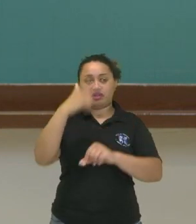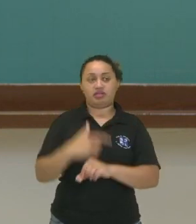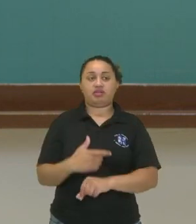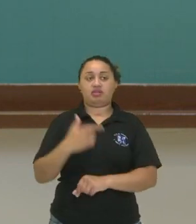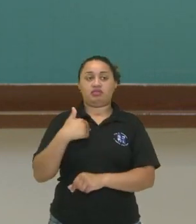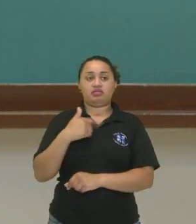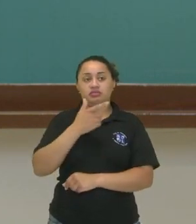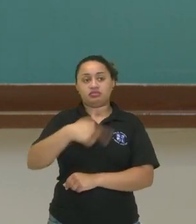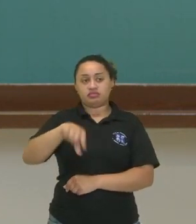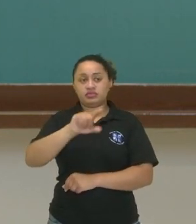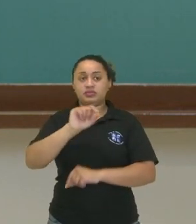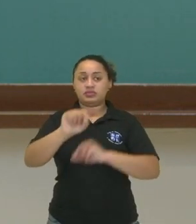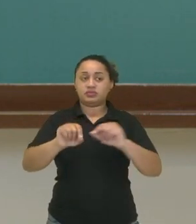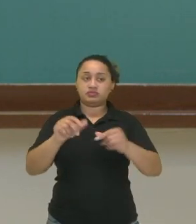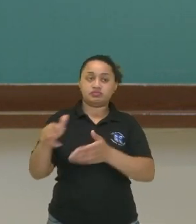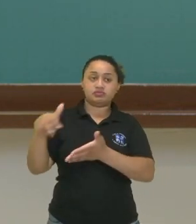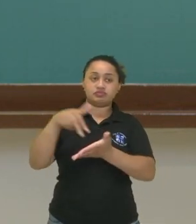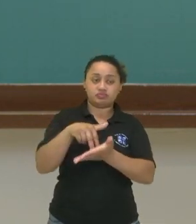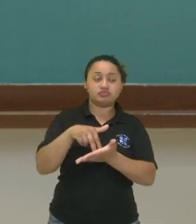aos generais Pompeu e Crasso,